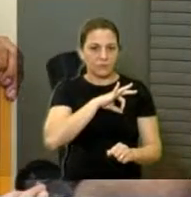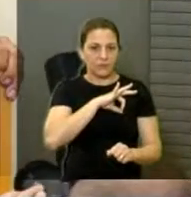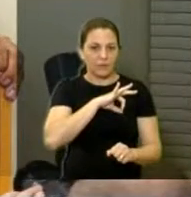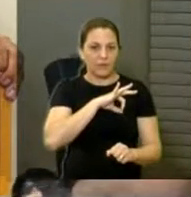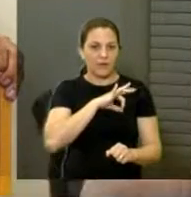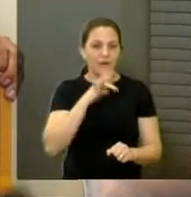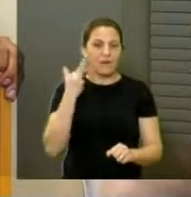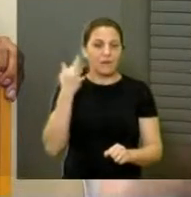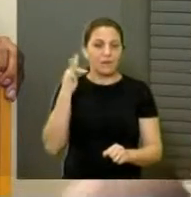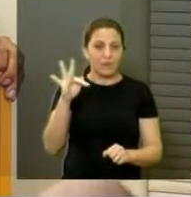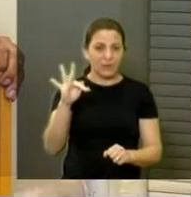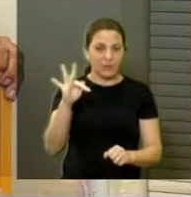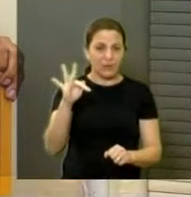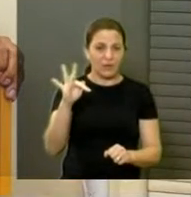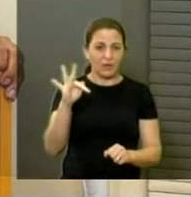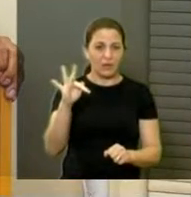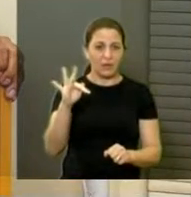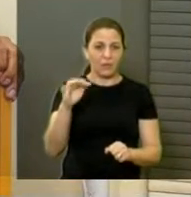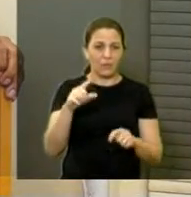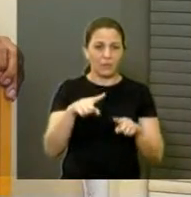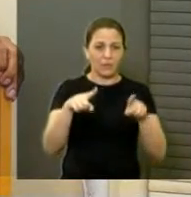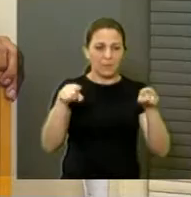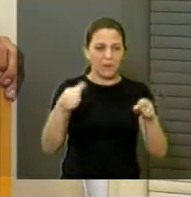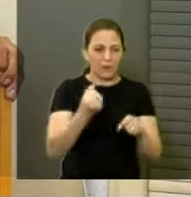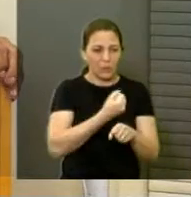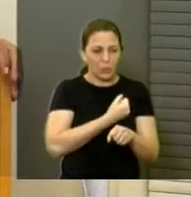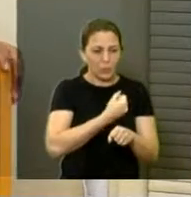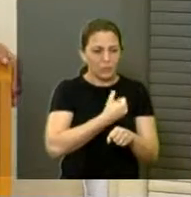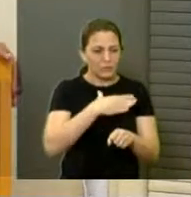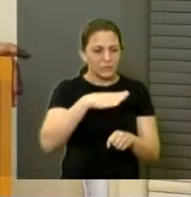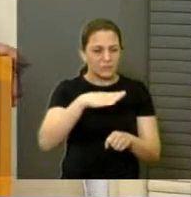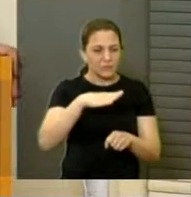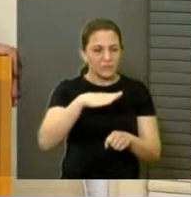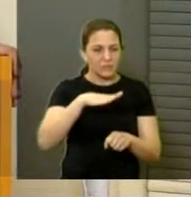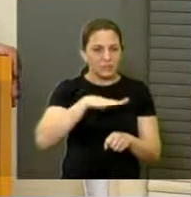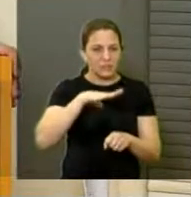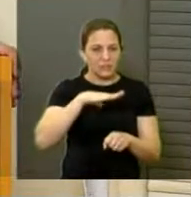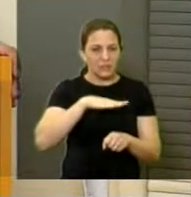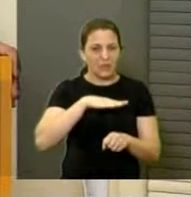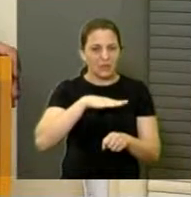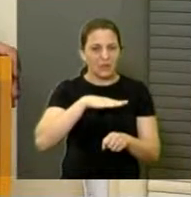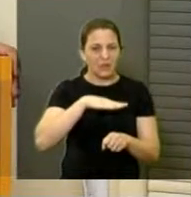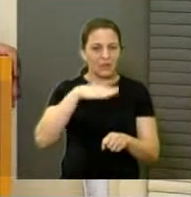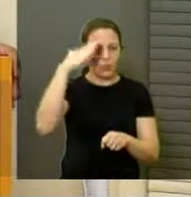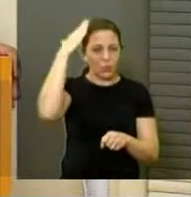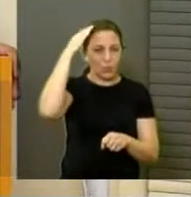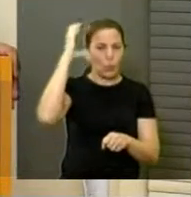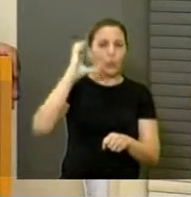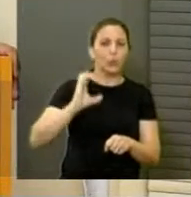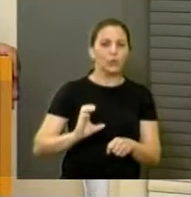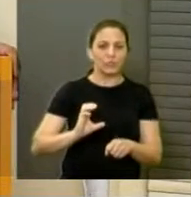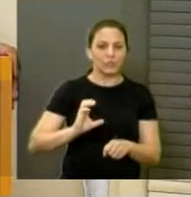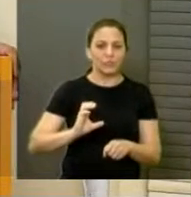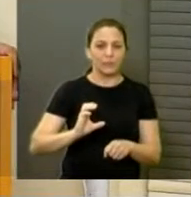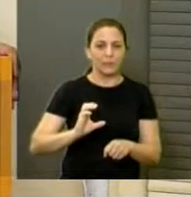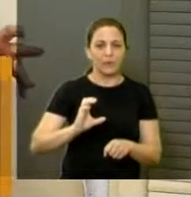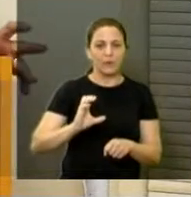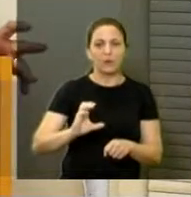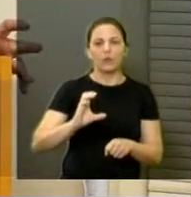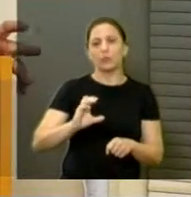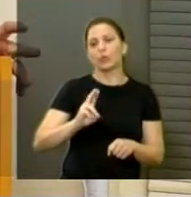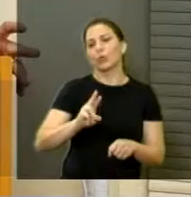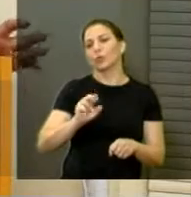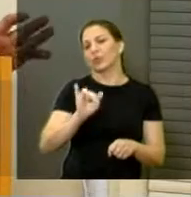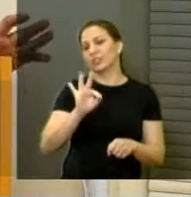Federal aqui em Araraquara, placas de Curitiba. Será que alguém poderia me dar alguma informação?